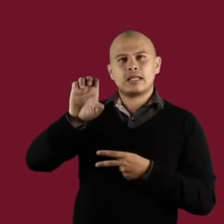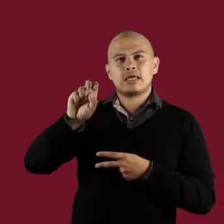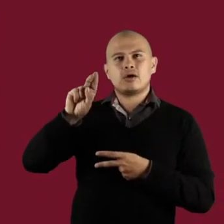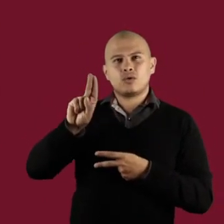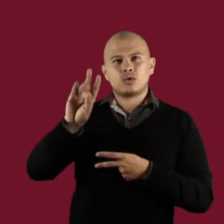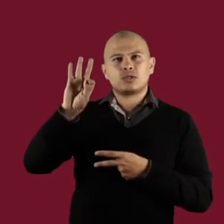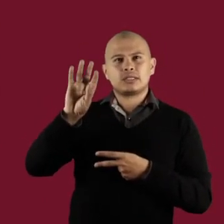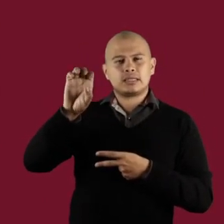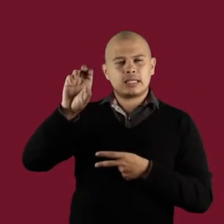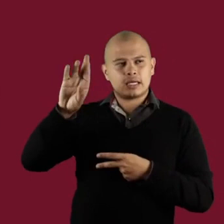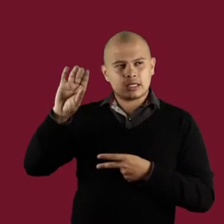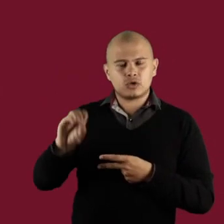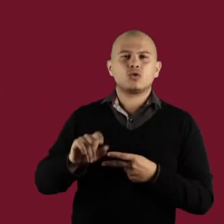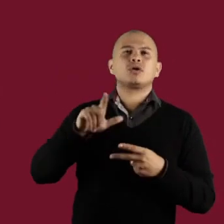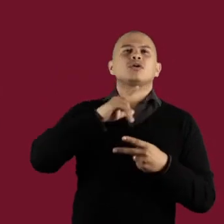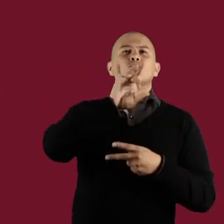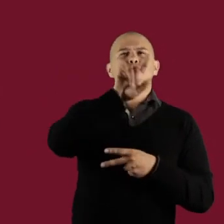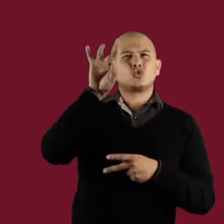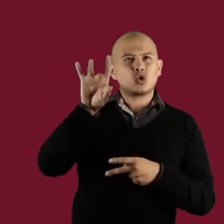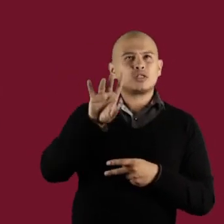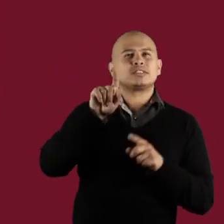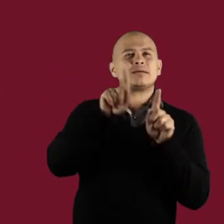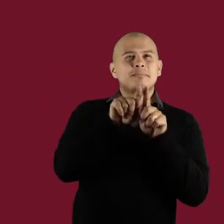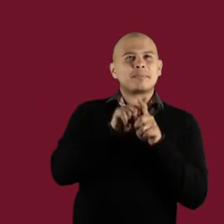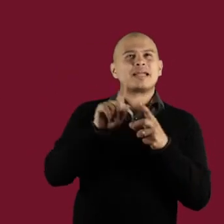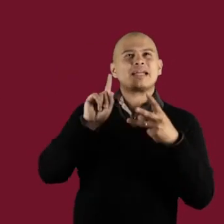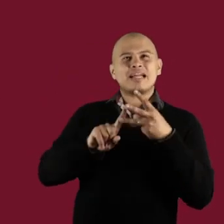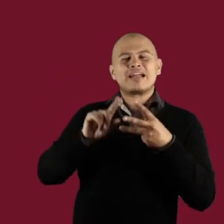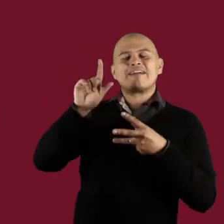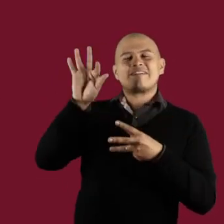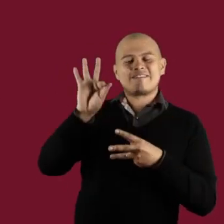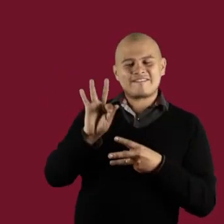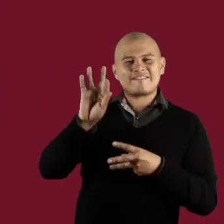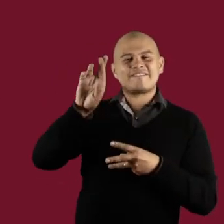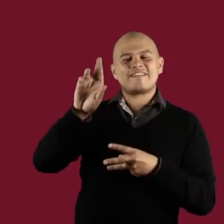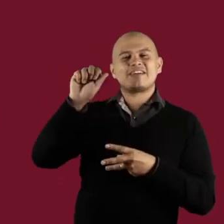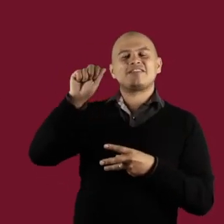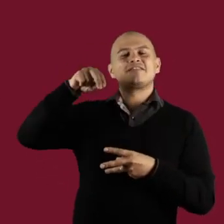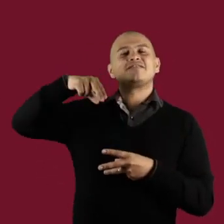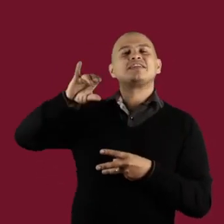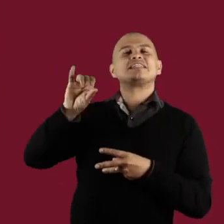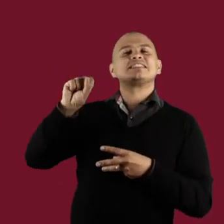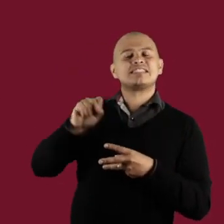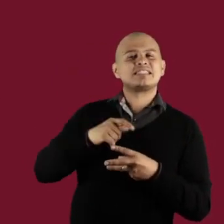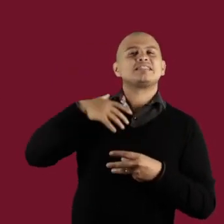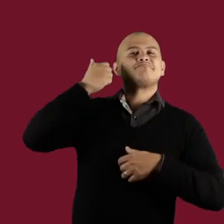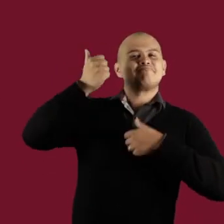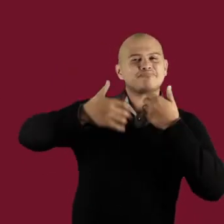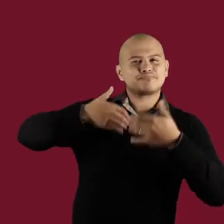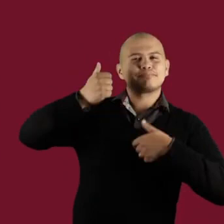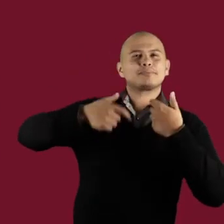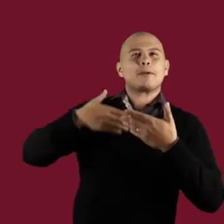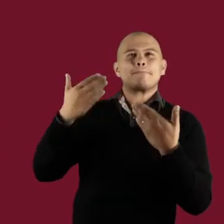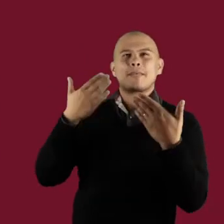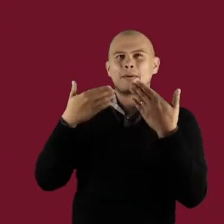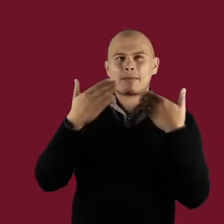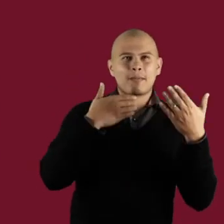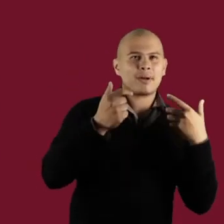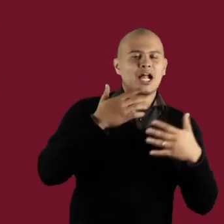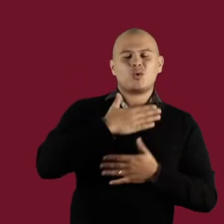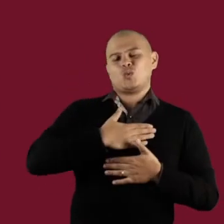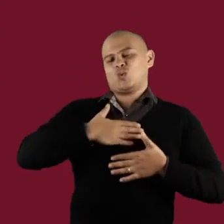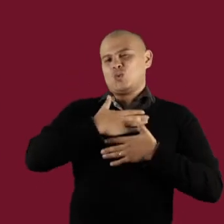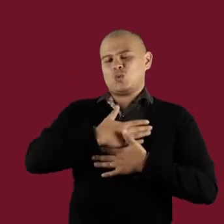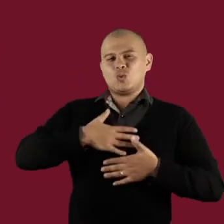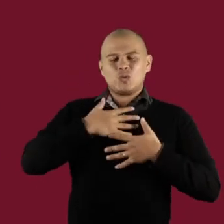aqui hoje. Francis, muito obrigada pela condução desse papo, que foi muito gostoso de ouvir para quem estava aqui do outro lado.